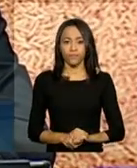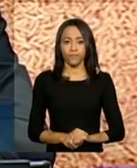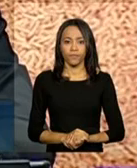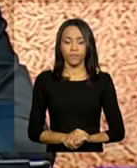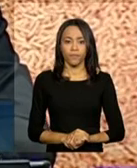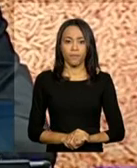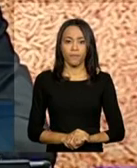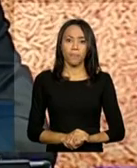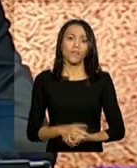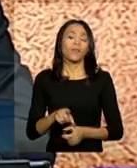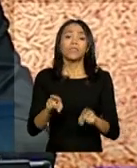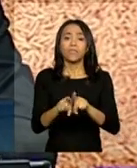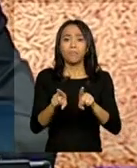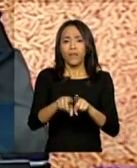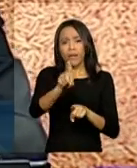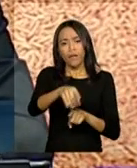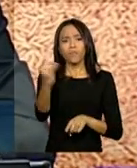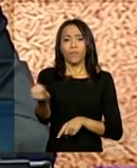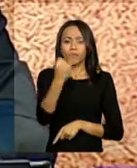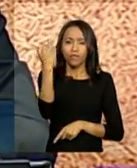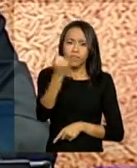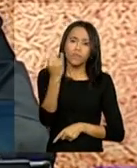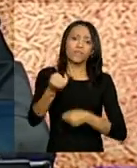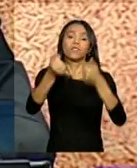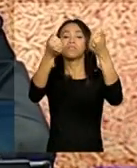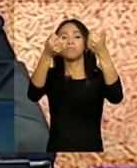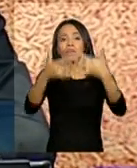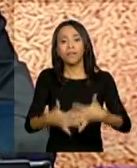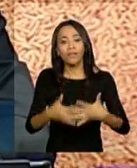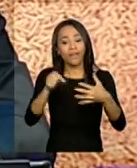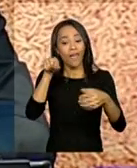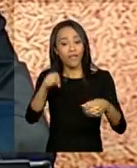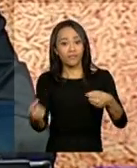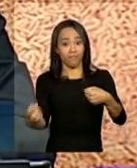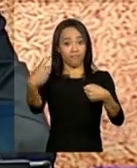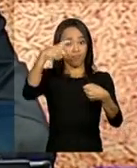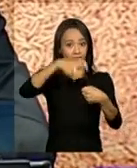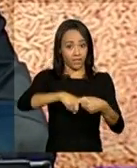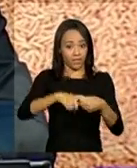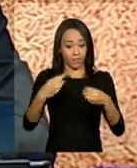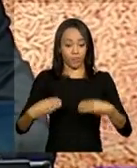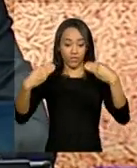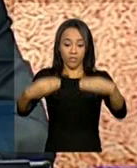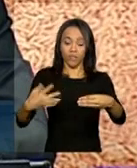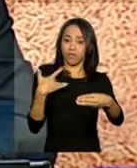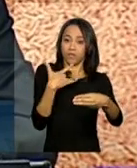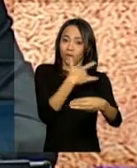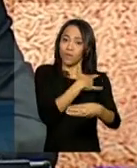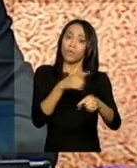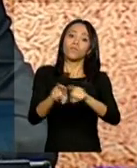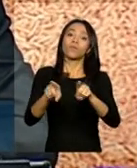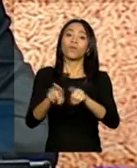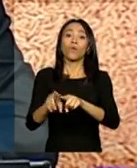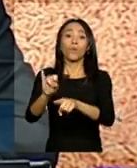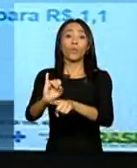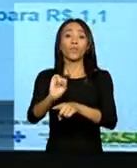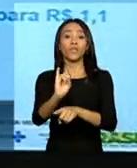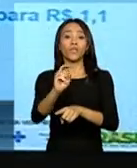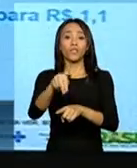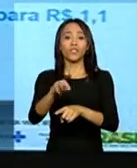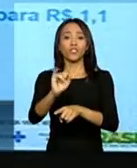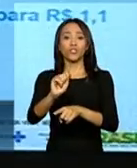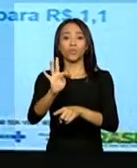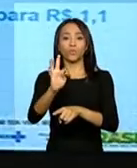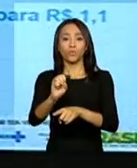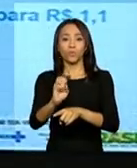eh importante frisar né que essa parceria e do Ministério da Saúde com com o Instituto Butantã ela